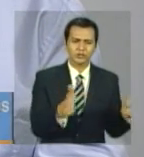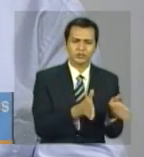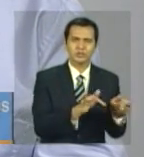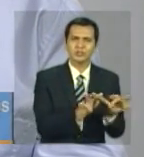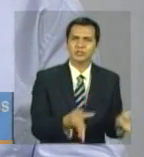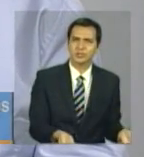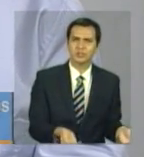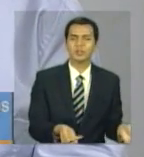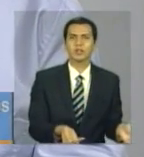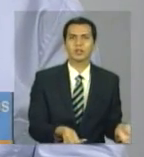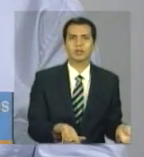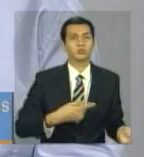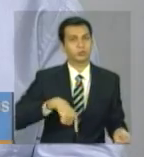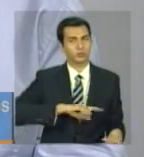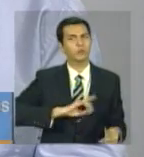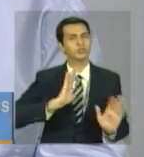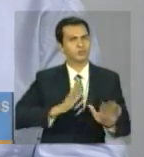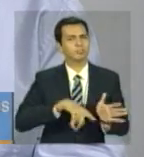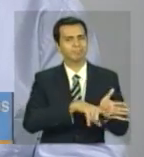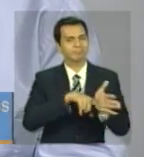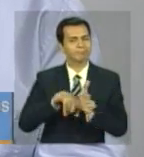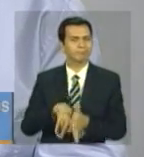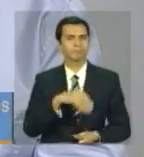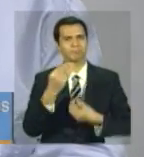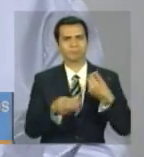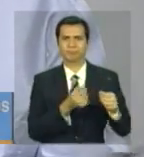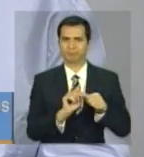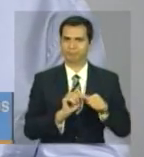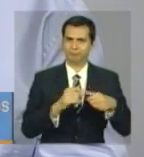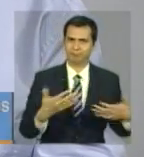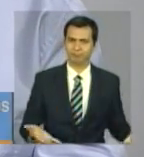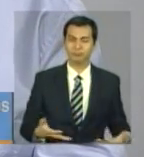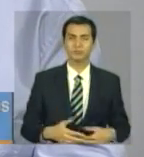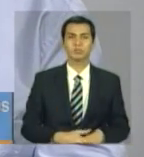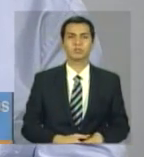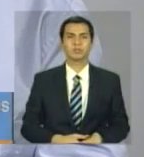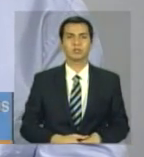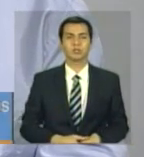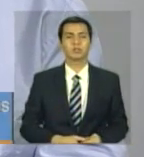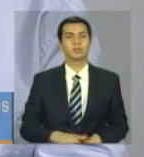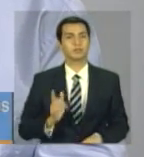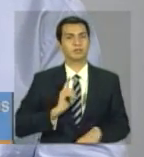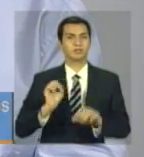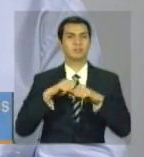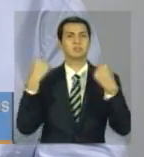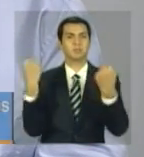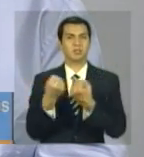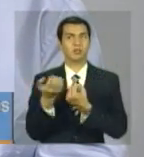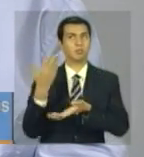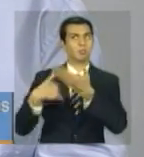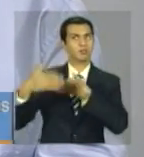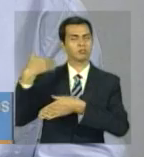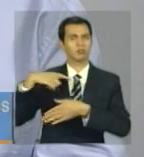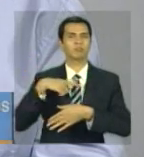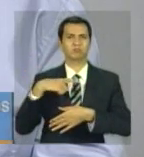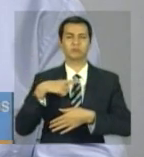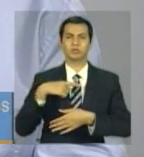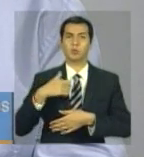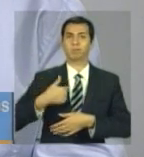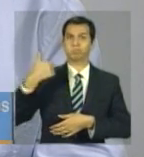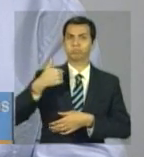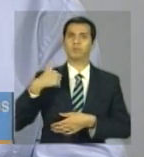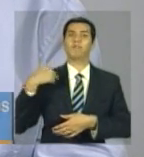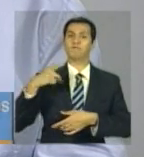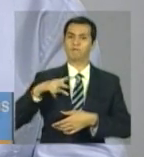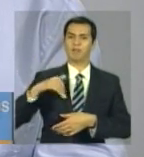estudando isso, né? Houve um encontro recentemente, um seminário que tratou dessas políticas urbanas, né? Deve acontecer outro, e nós estamos trabalhando